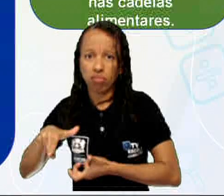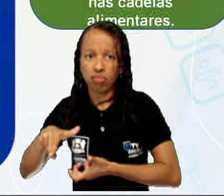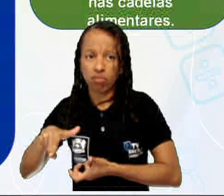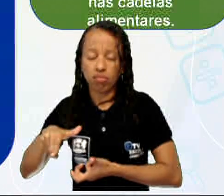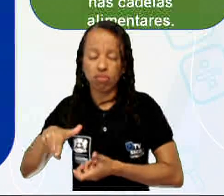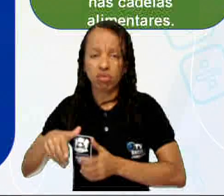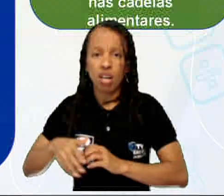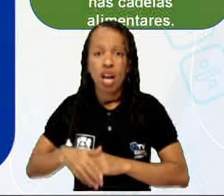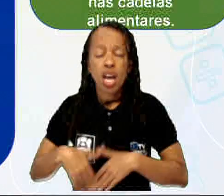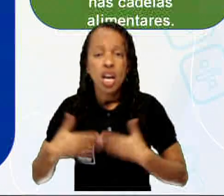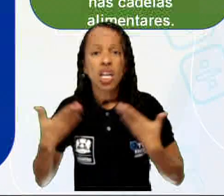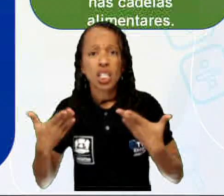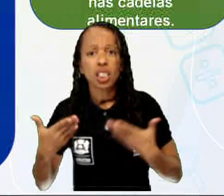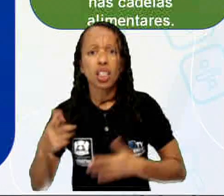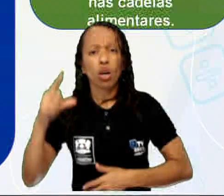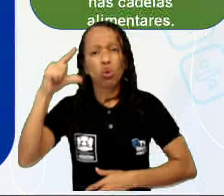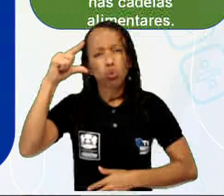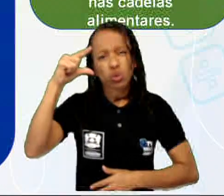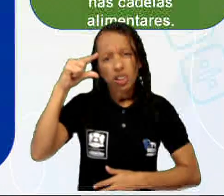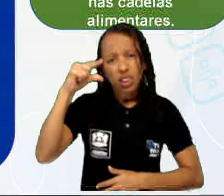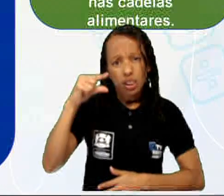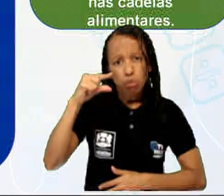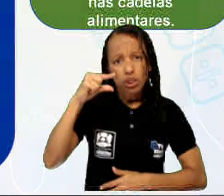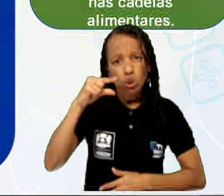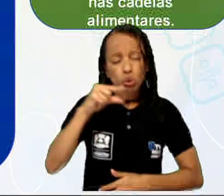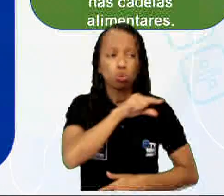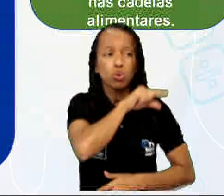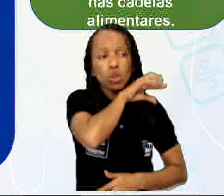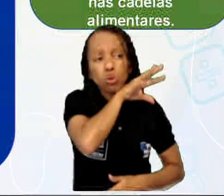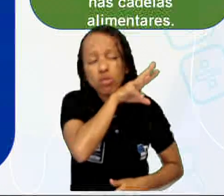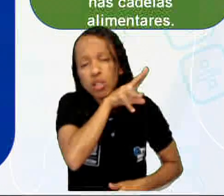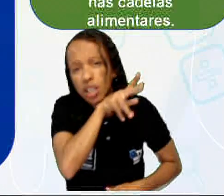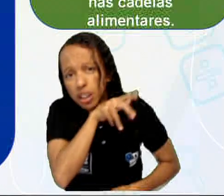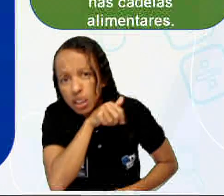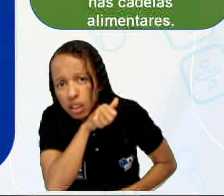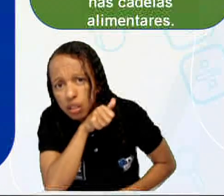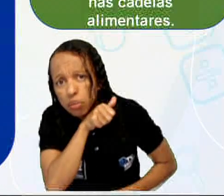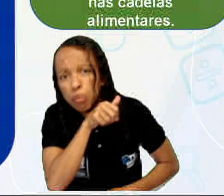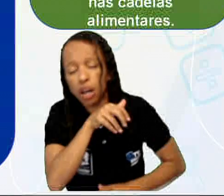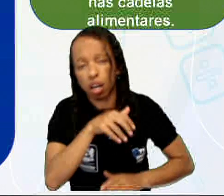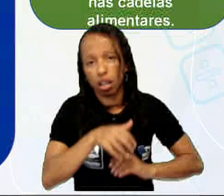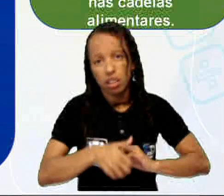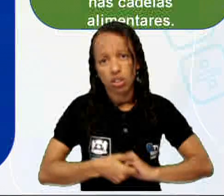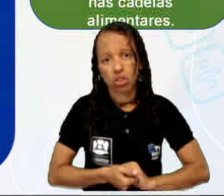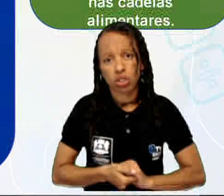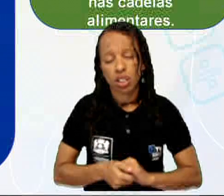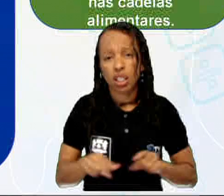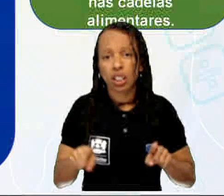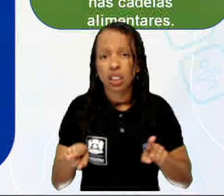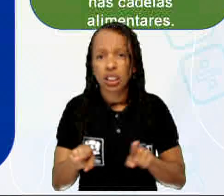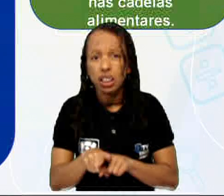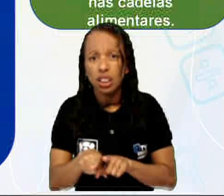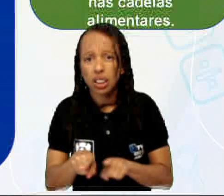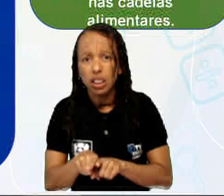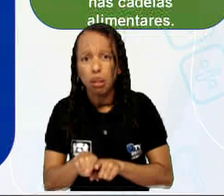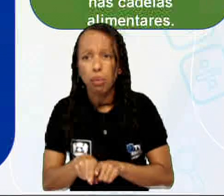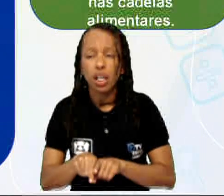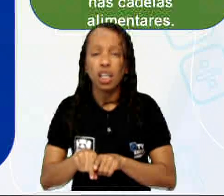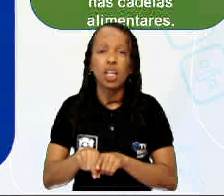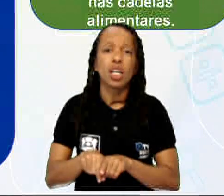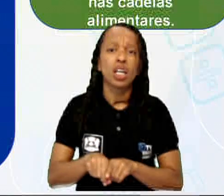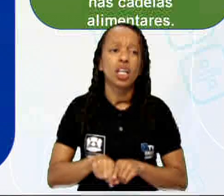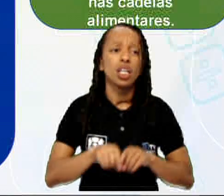ocasiona a diminuição de espécies, também lança gases nocivos na